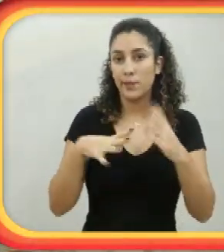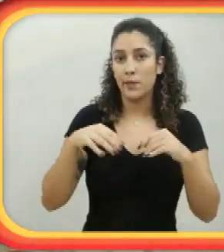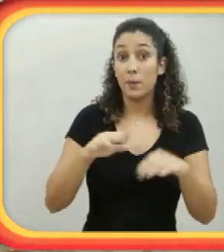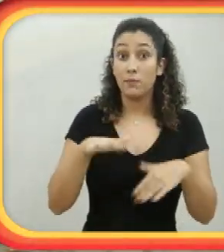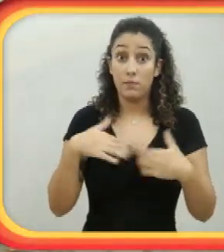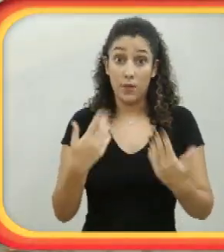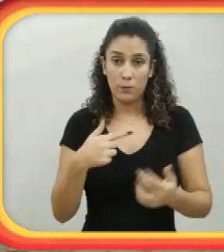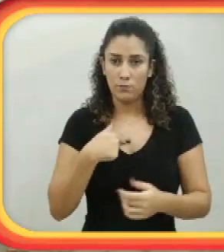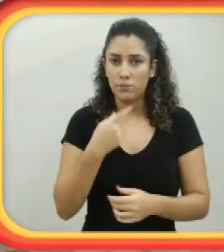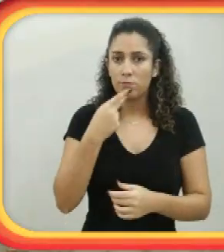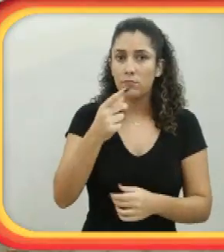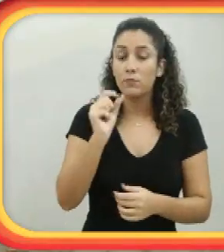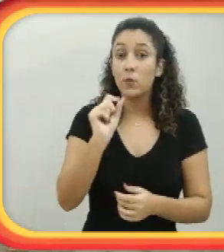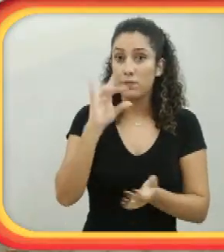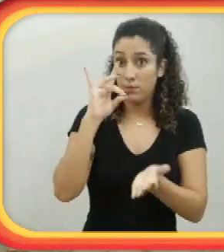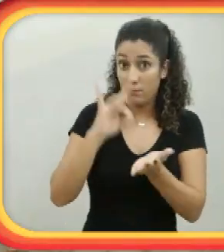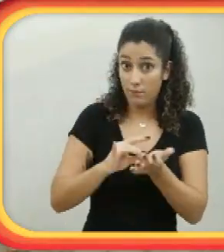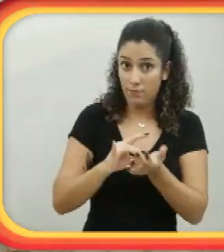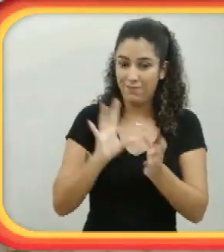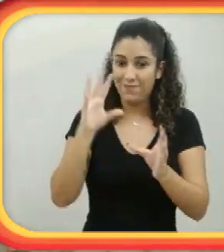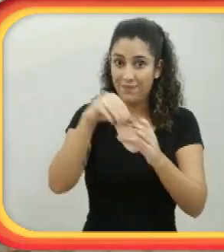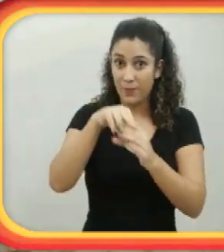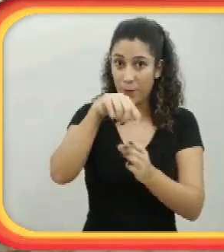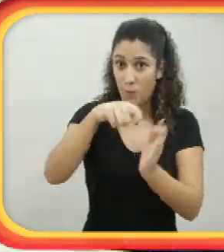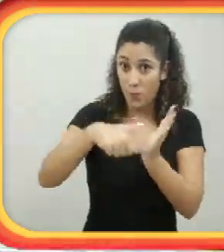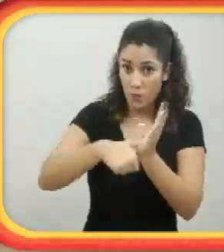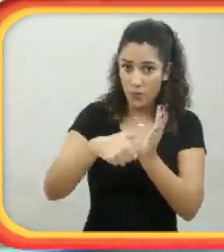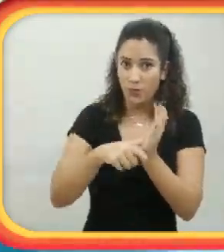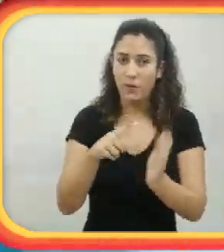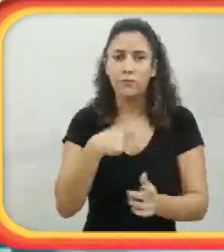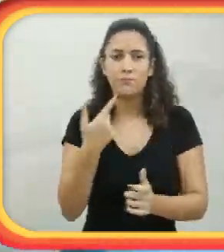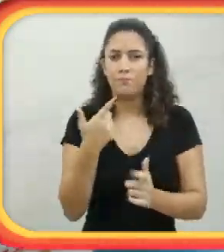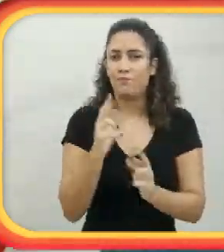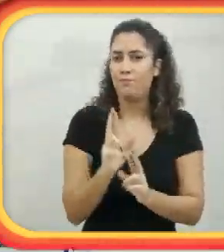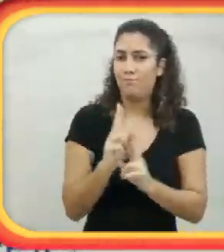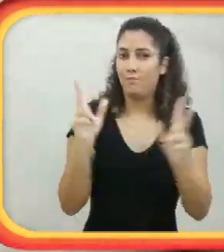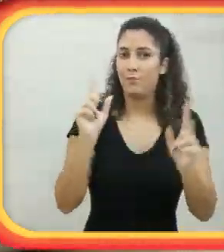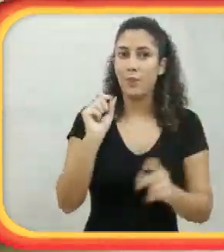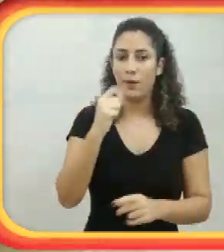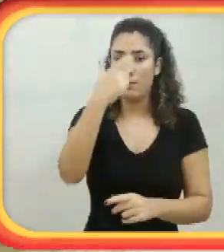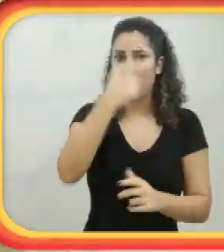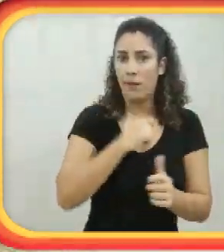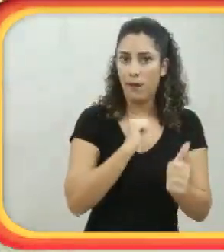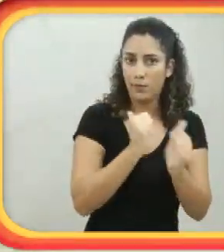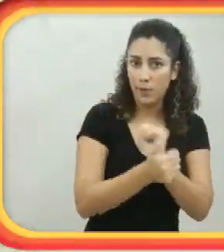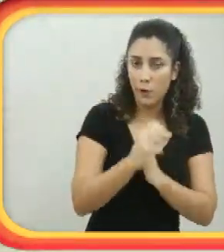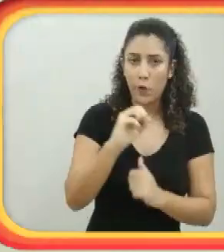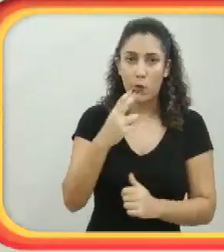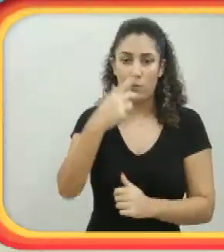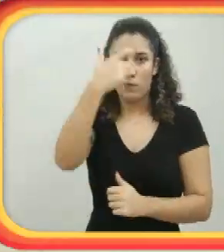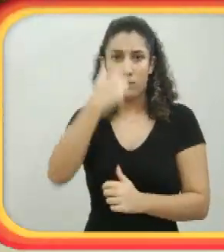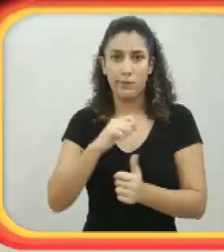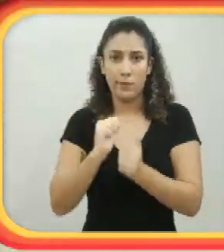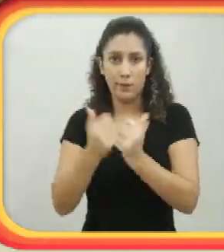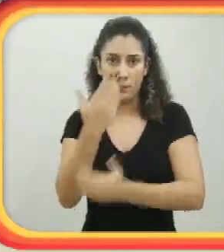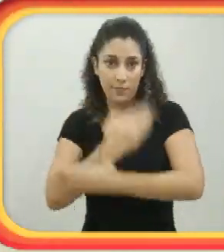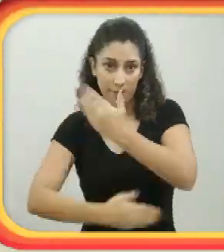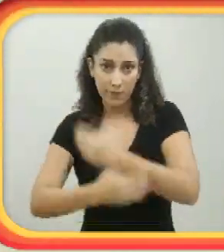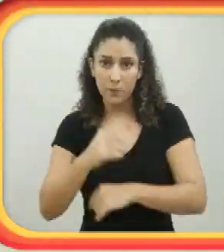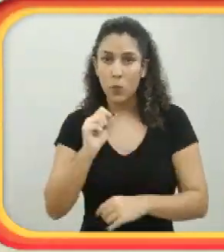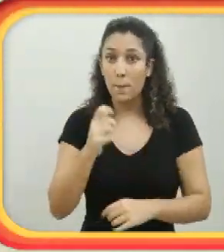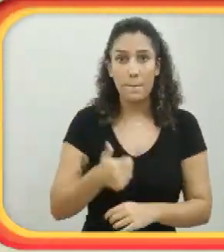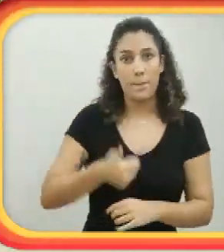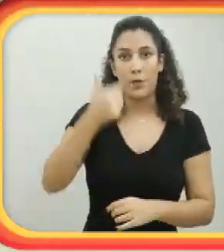reconquista uma mobilidade que talvez, de fato, perdeu em terra. Então, digo isso para dizer que, na verdade, dentro dos clubes, a gente não faz a